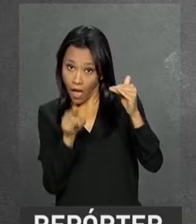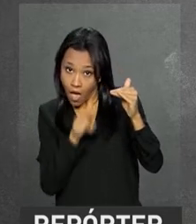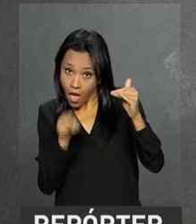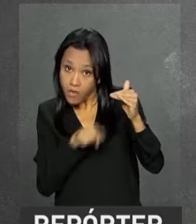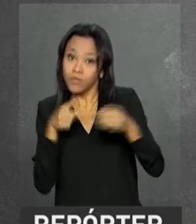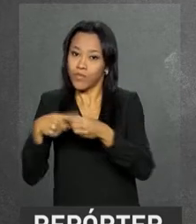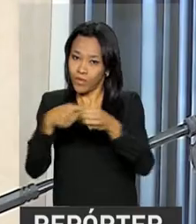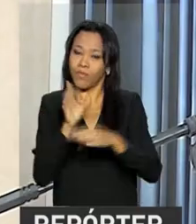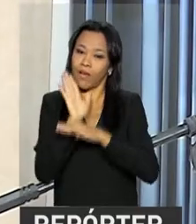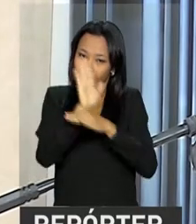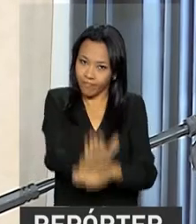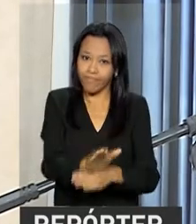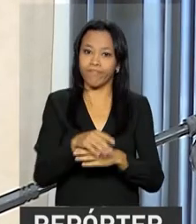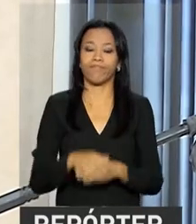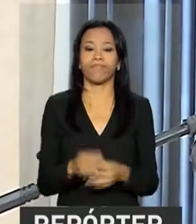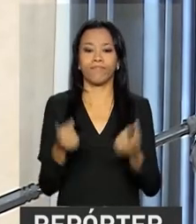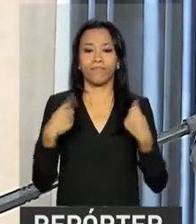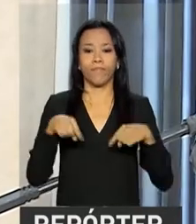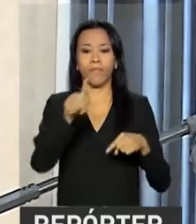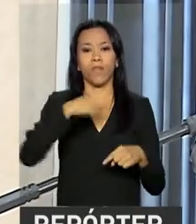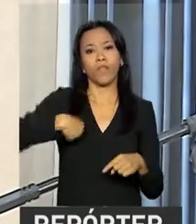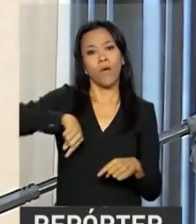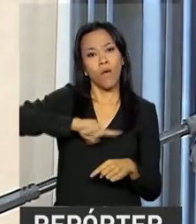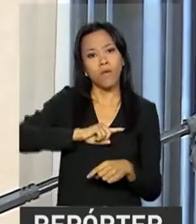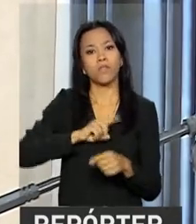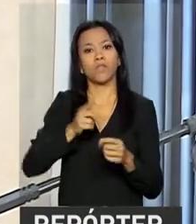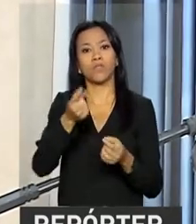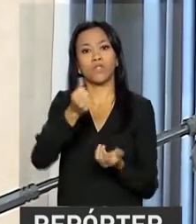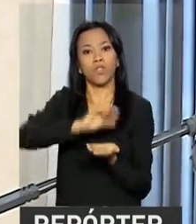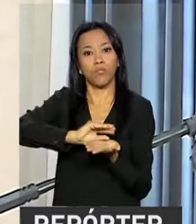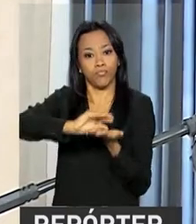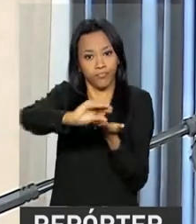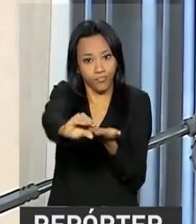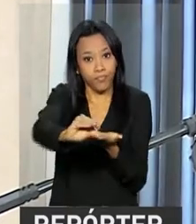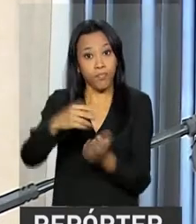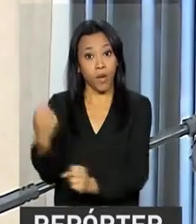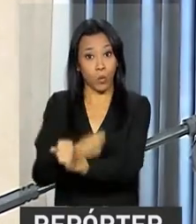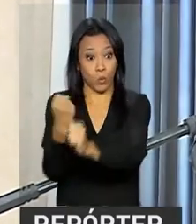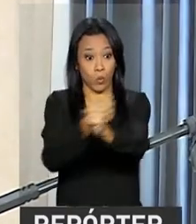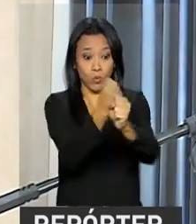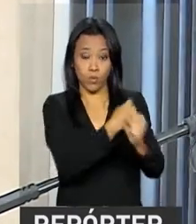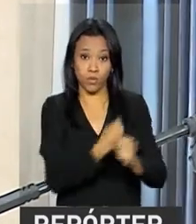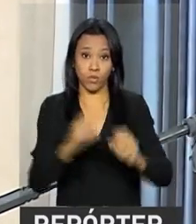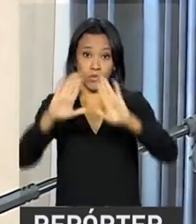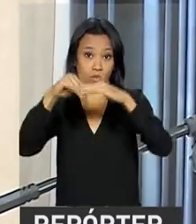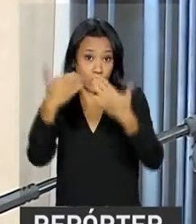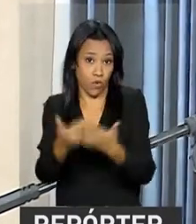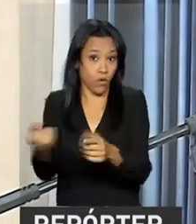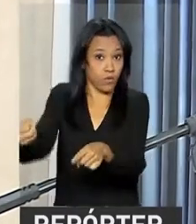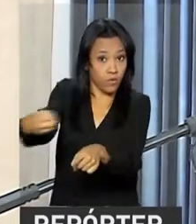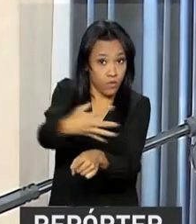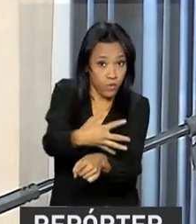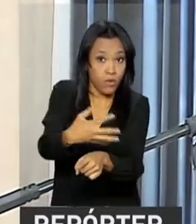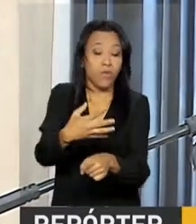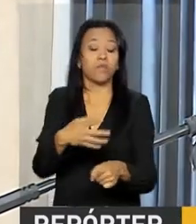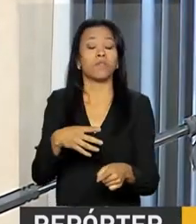Luís do Quitunde. Nós estamos liberando recursos para a construção de unidades educacionais novas,